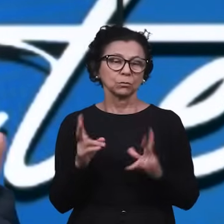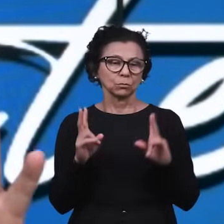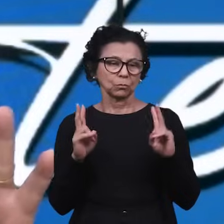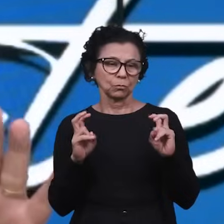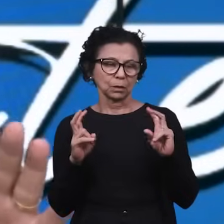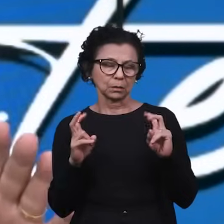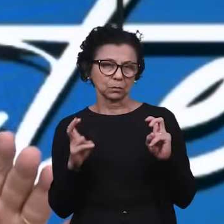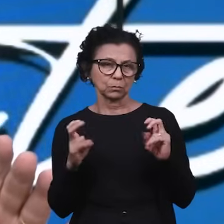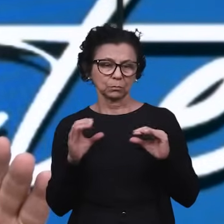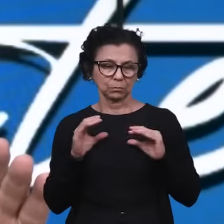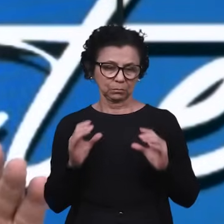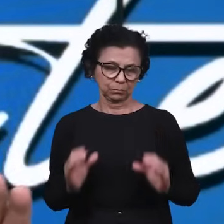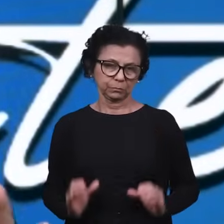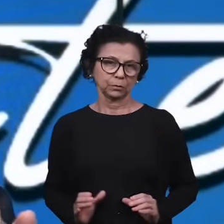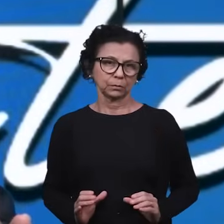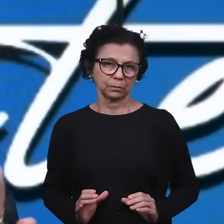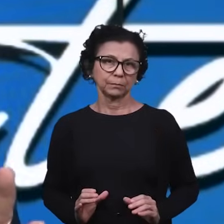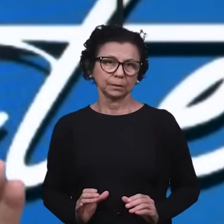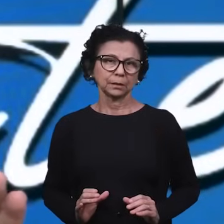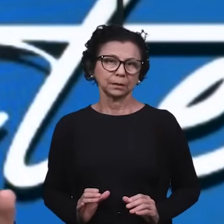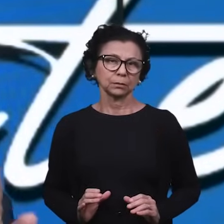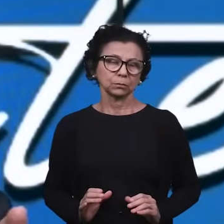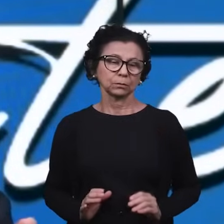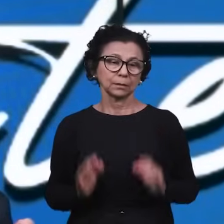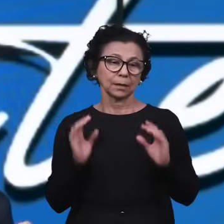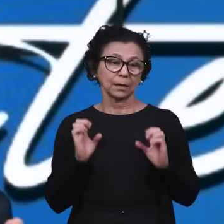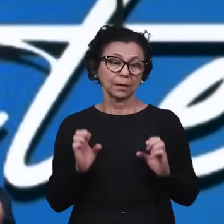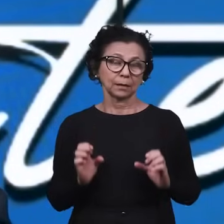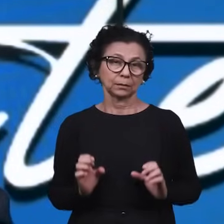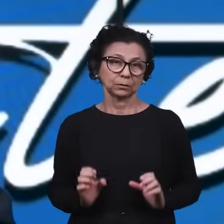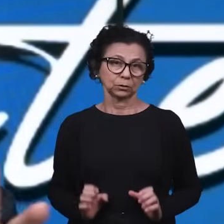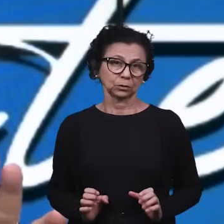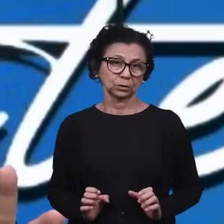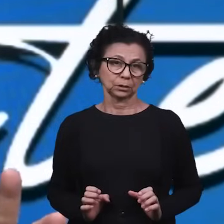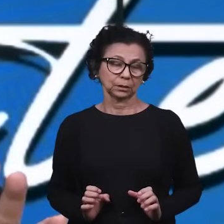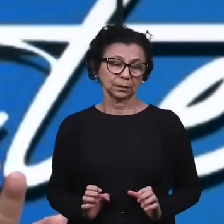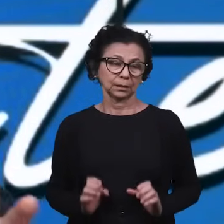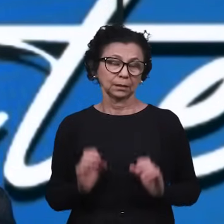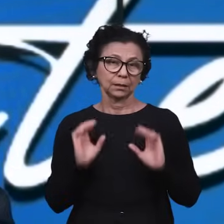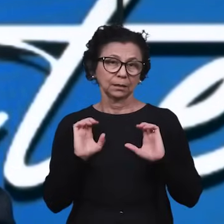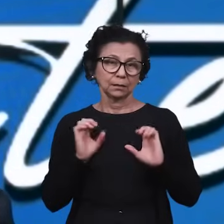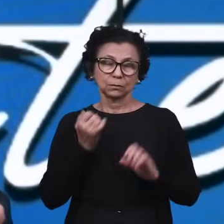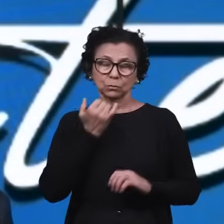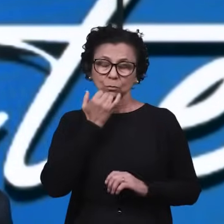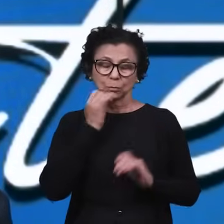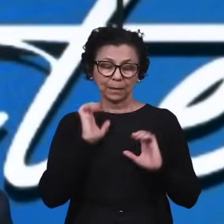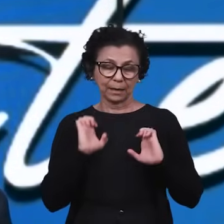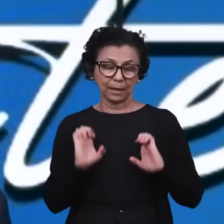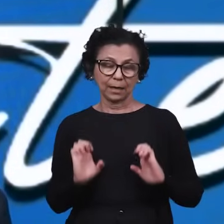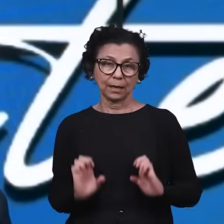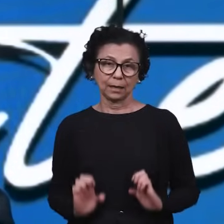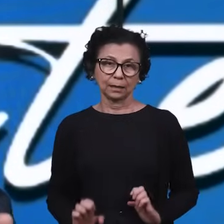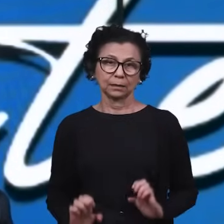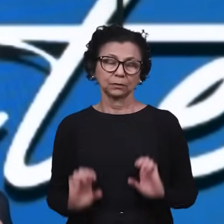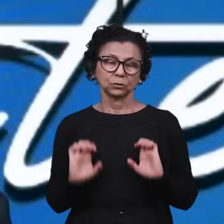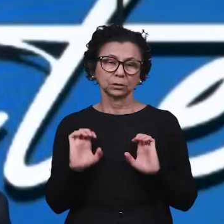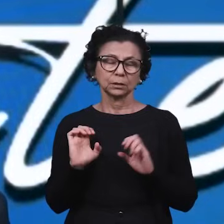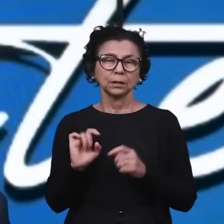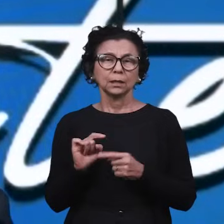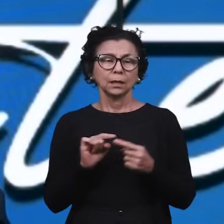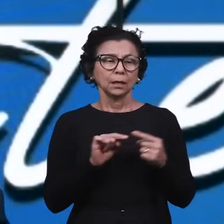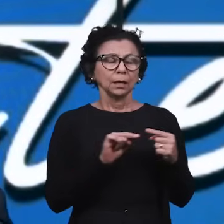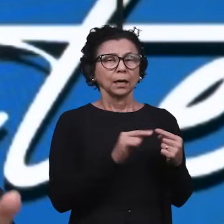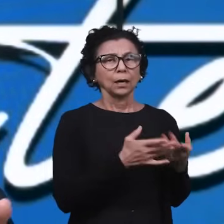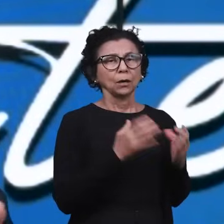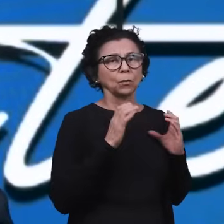aspecto comportamental, ou seja, a ética na vida do crente. O lado doutrinário da professora, como ela deve ser